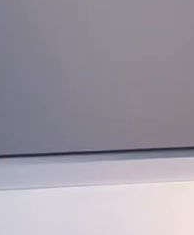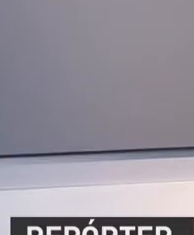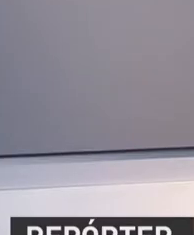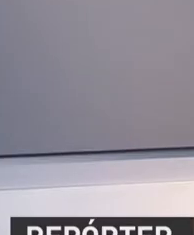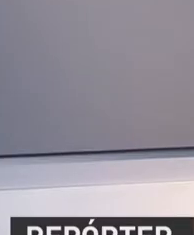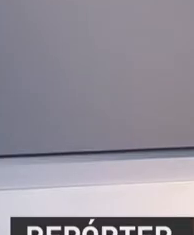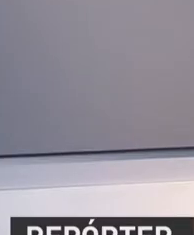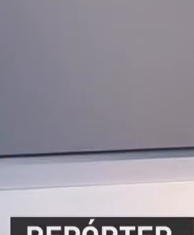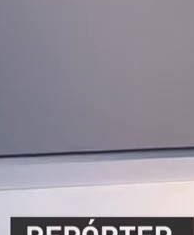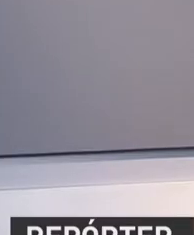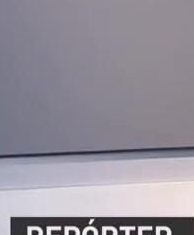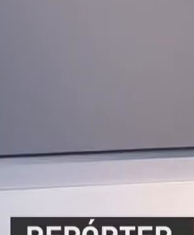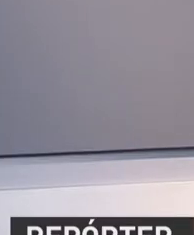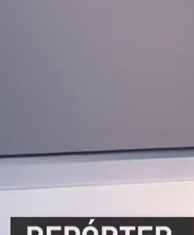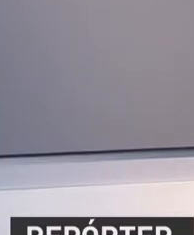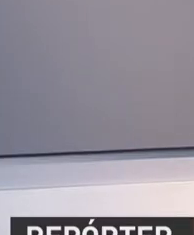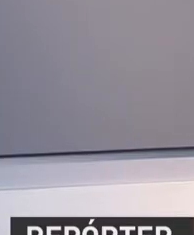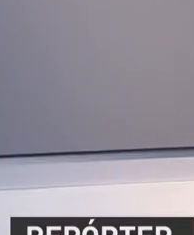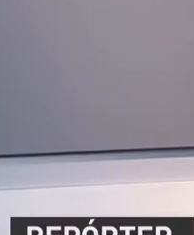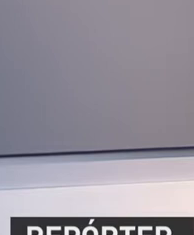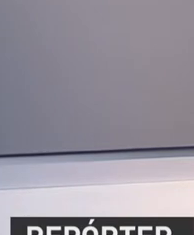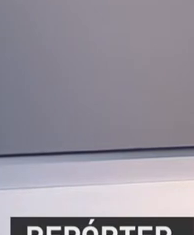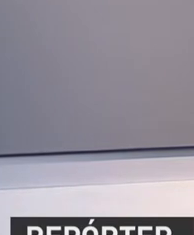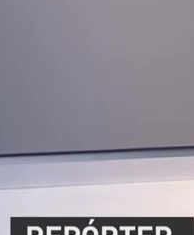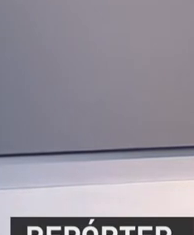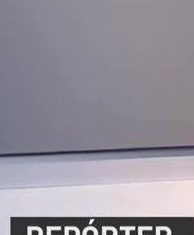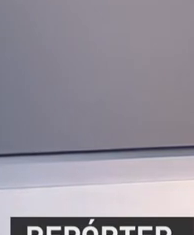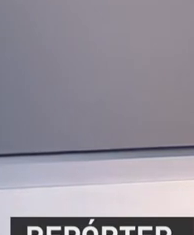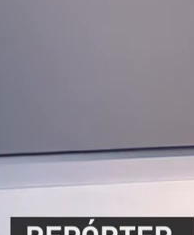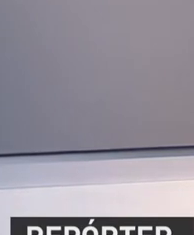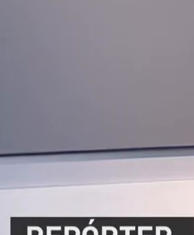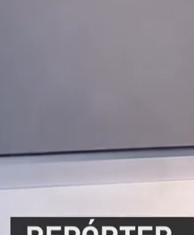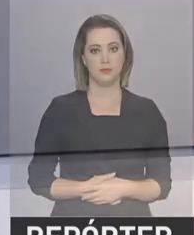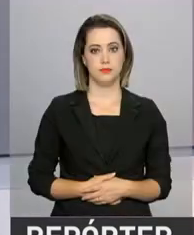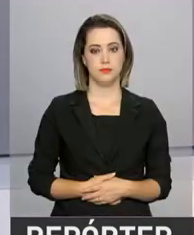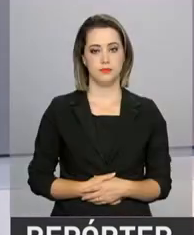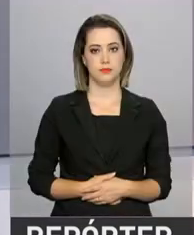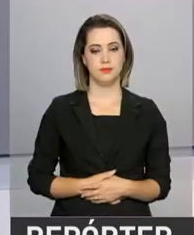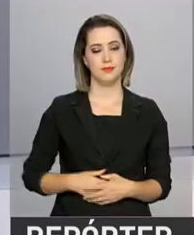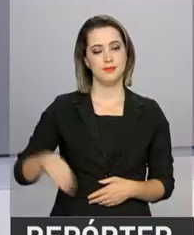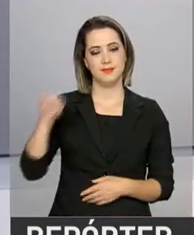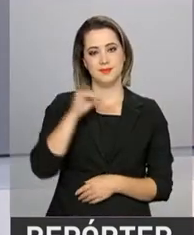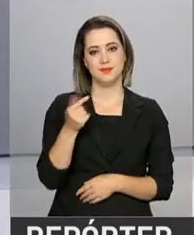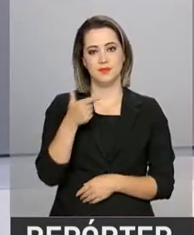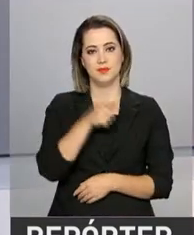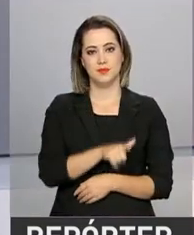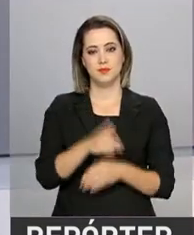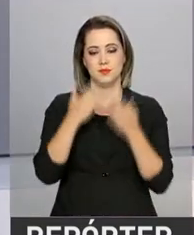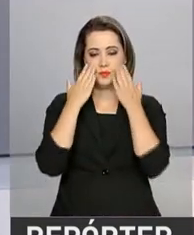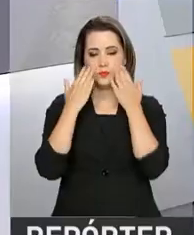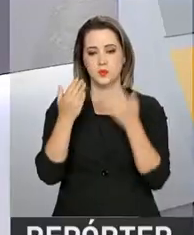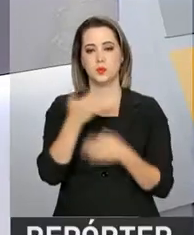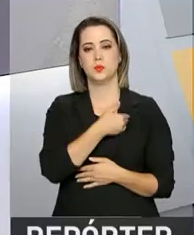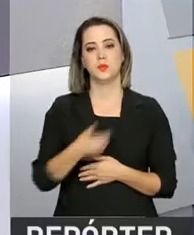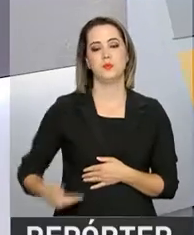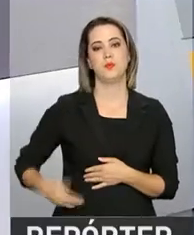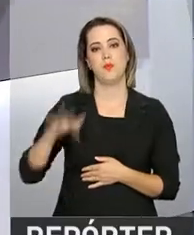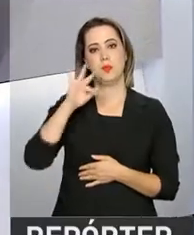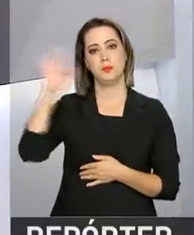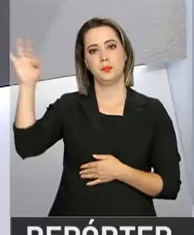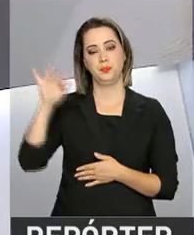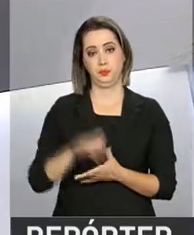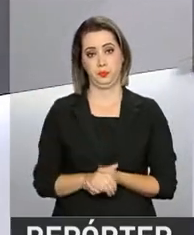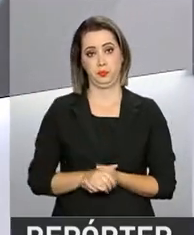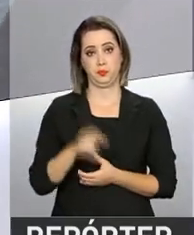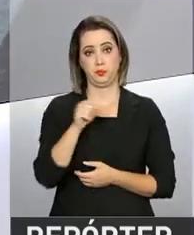olá boa tarde no ar mais uma edição do repórter nbr com as notícias do governo federal o